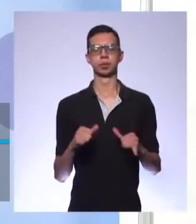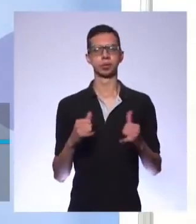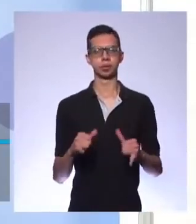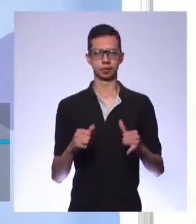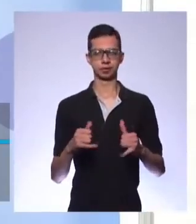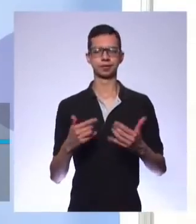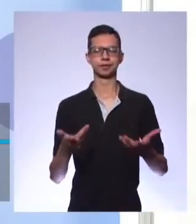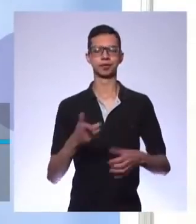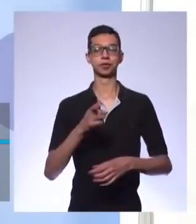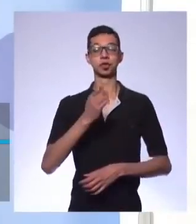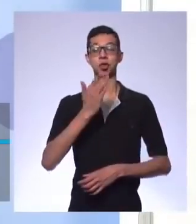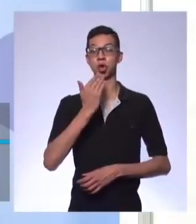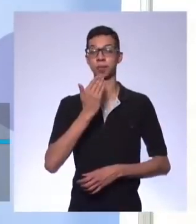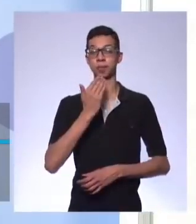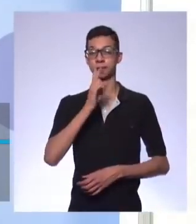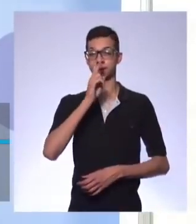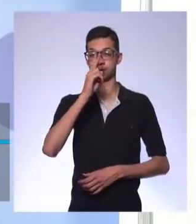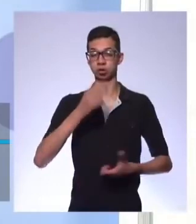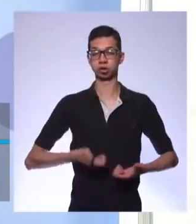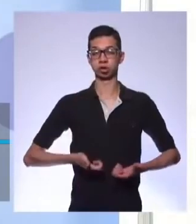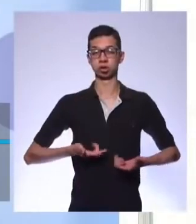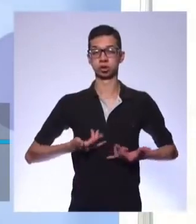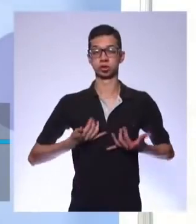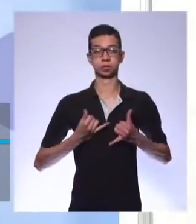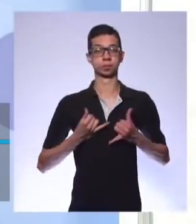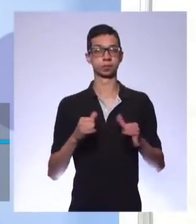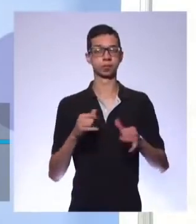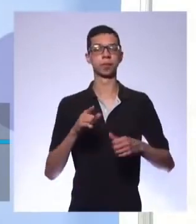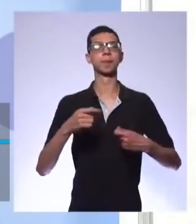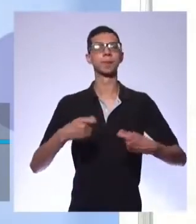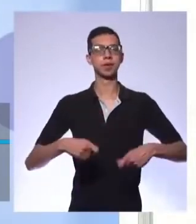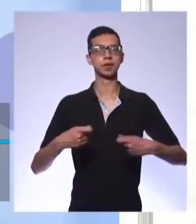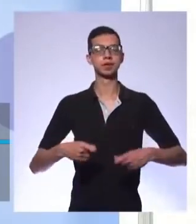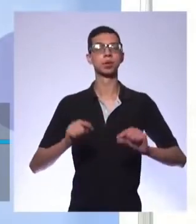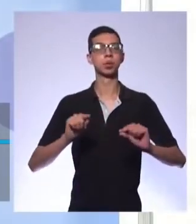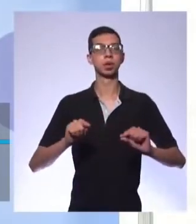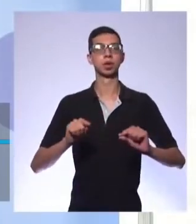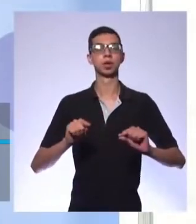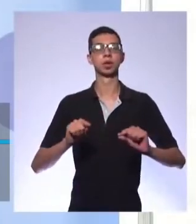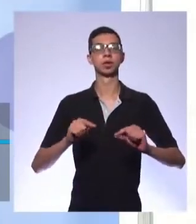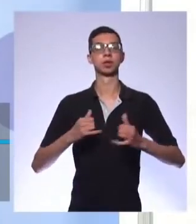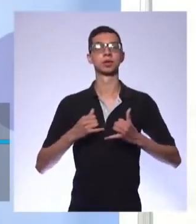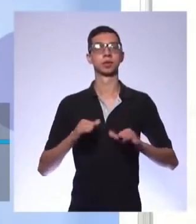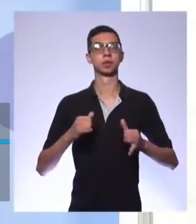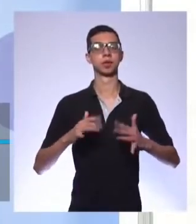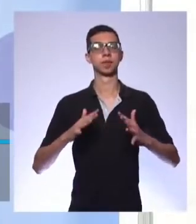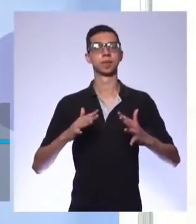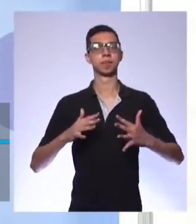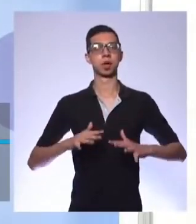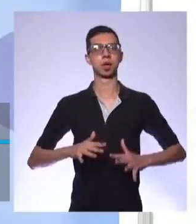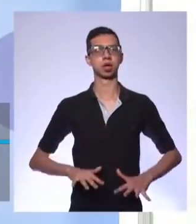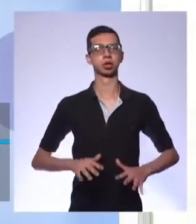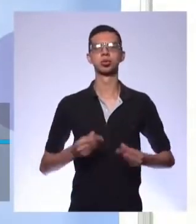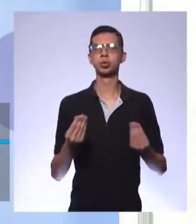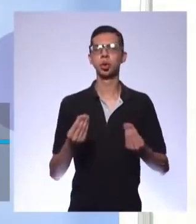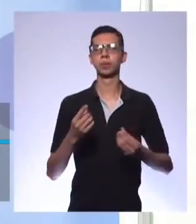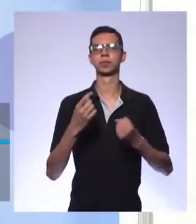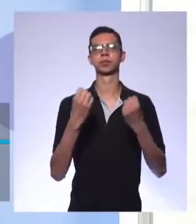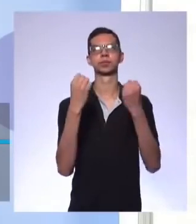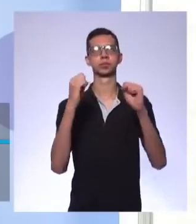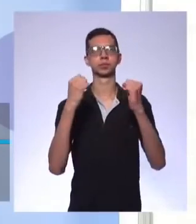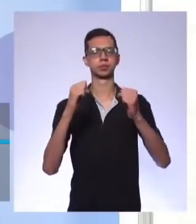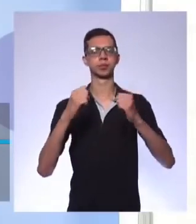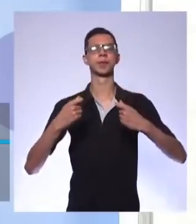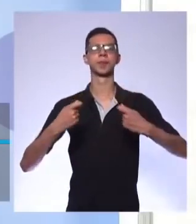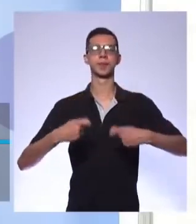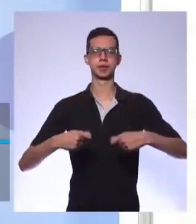eu vou ter que gastar essa energia. Como? Né? Vou ter que fazer atividade física, etc. e tal. Tá bom? É essa aí. Então,